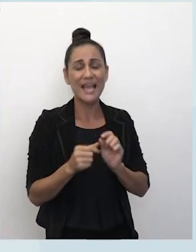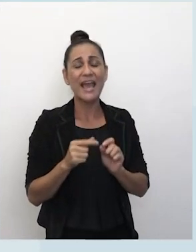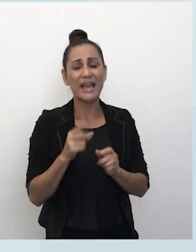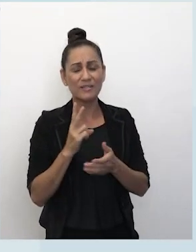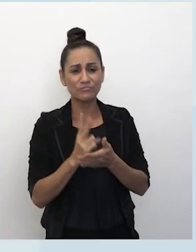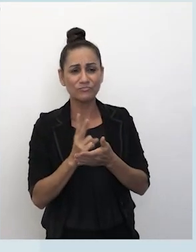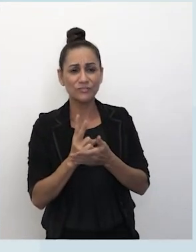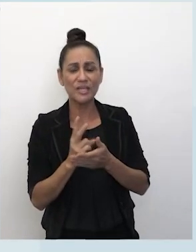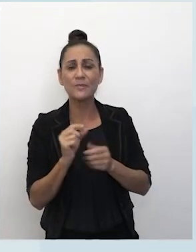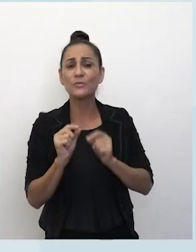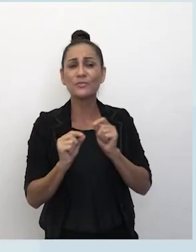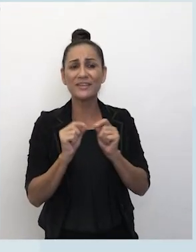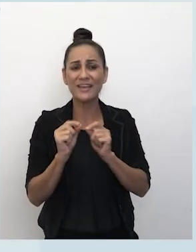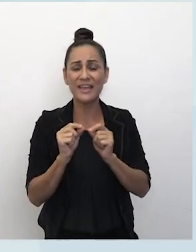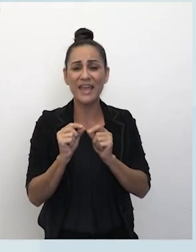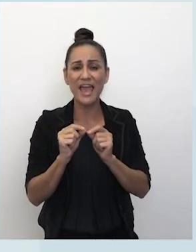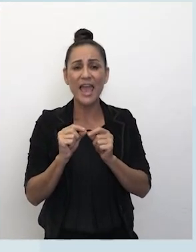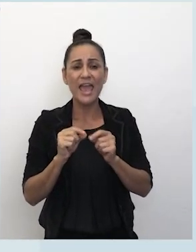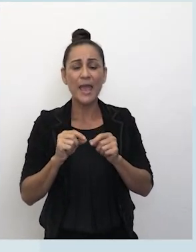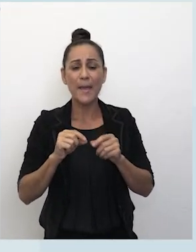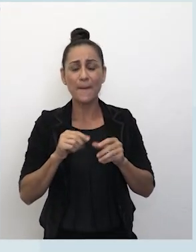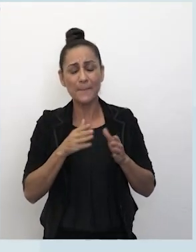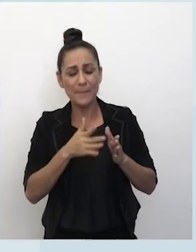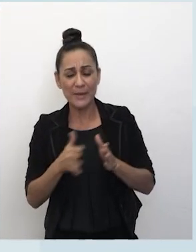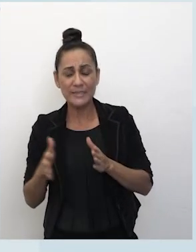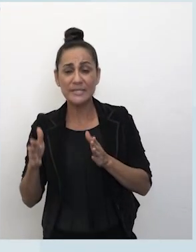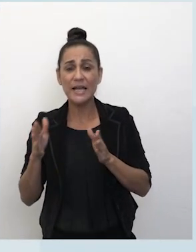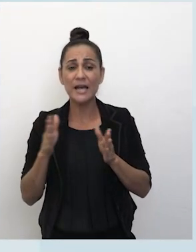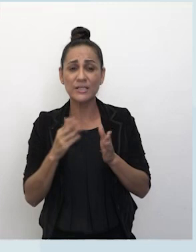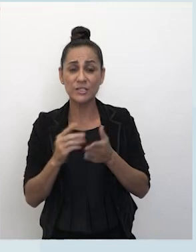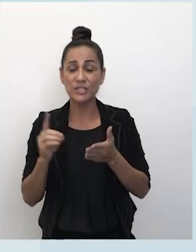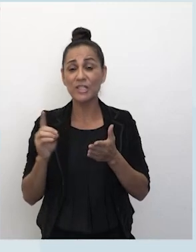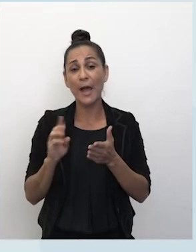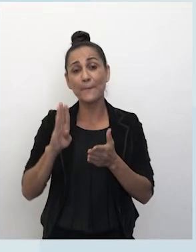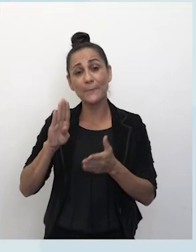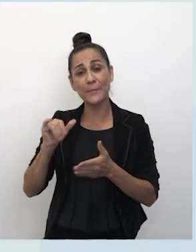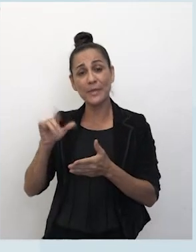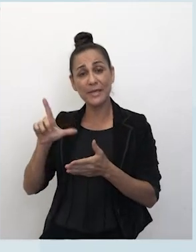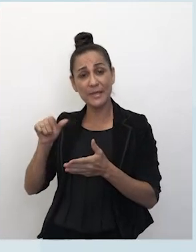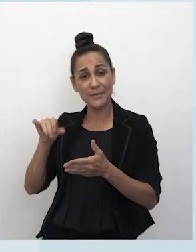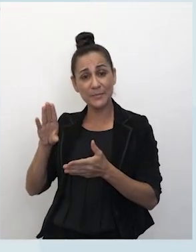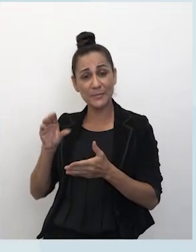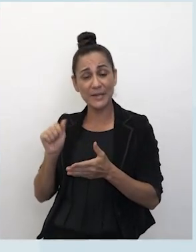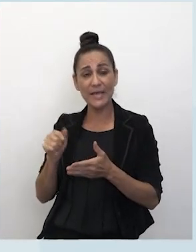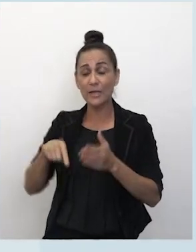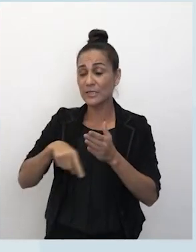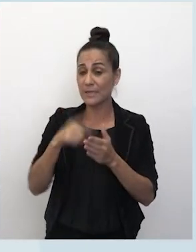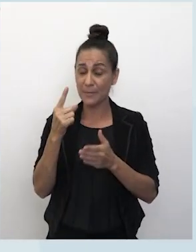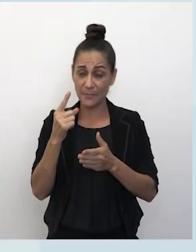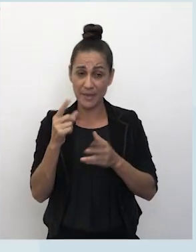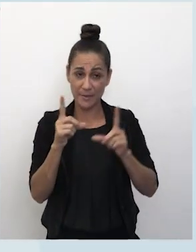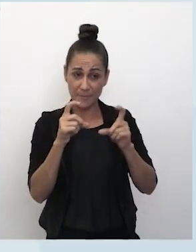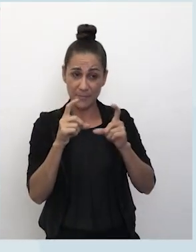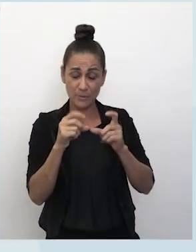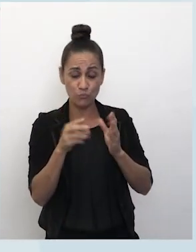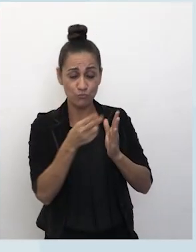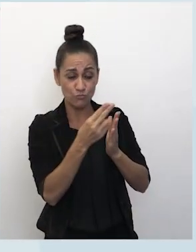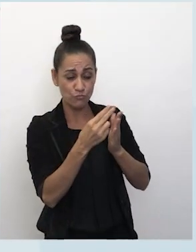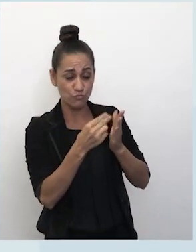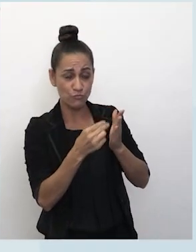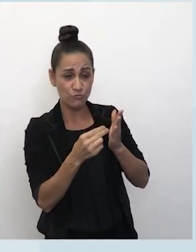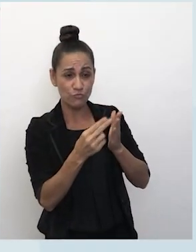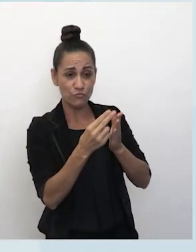muitas situações, muitas passagens bíblicas, né? E nesta primeira pintura, a gente já consegue perceber